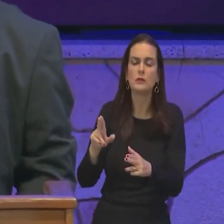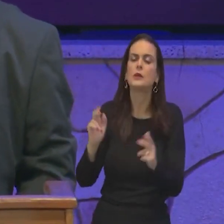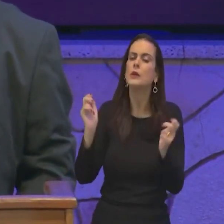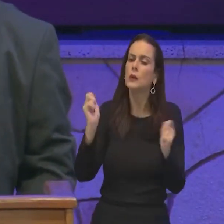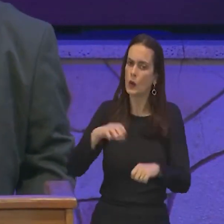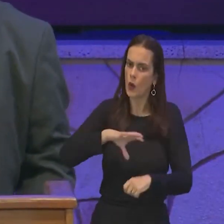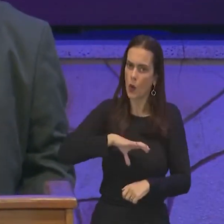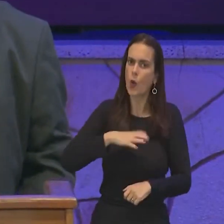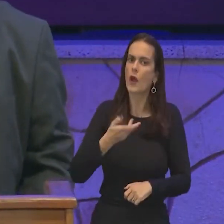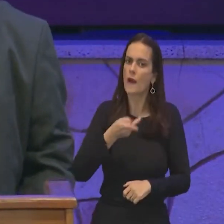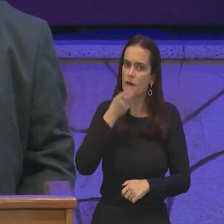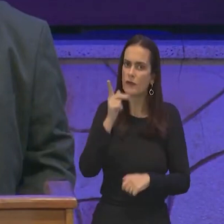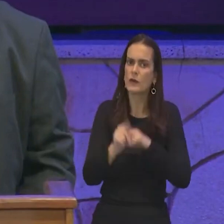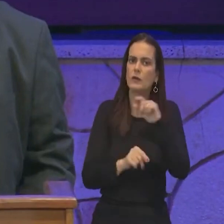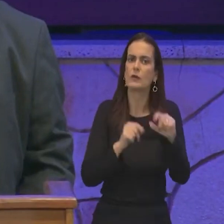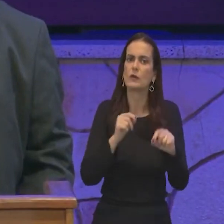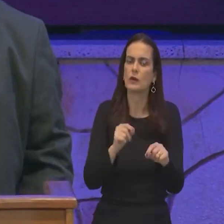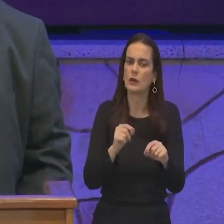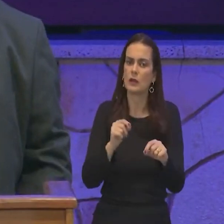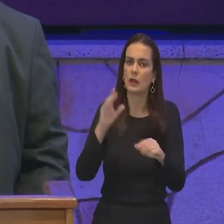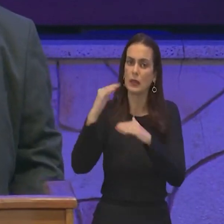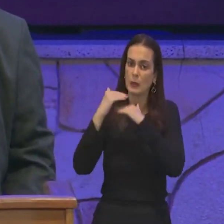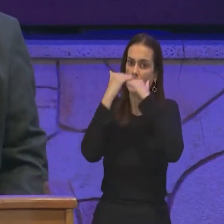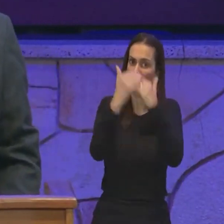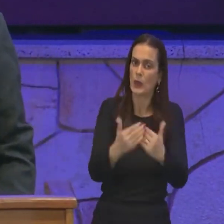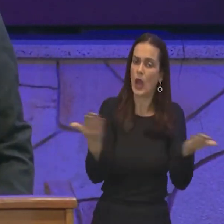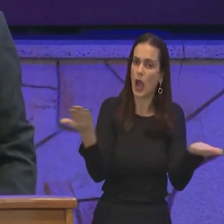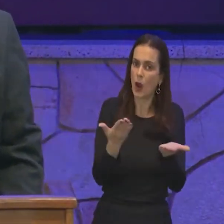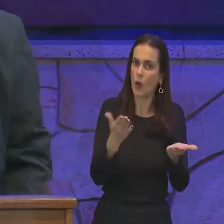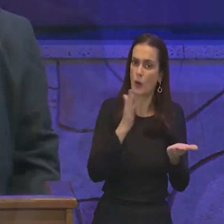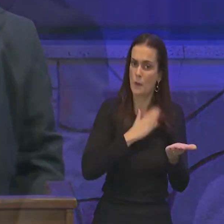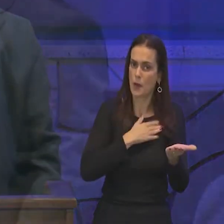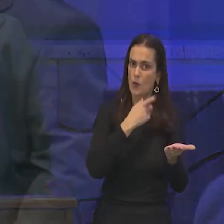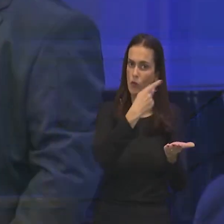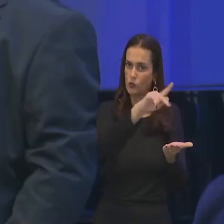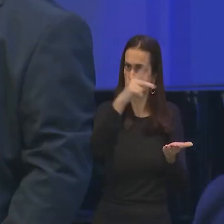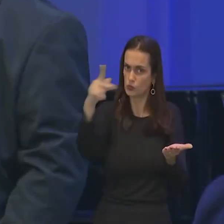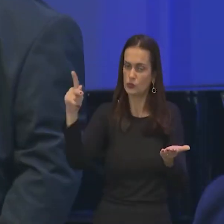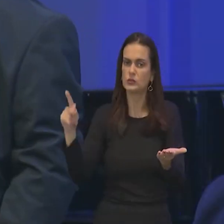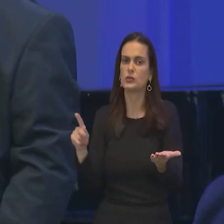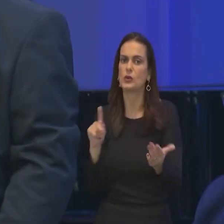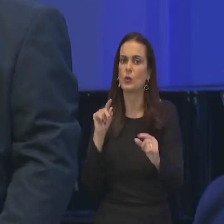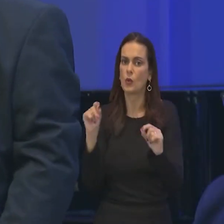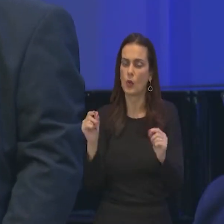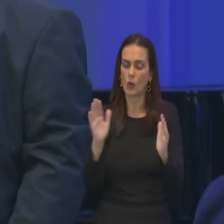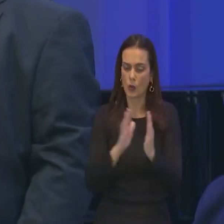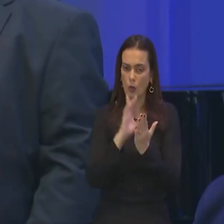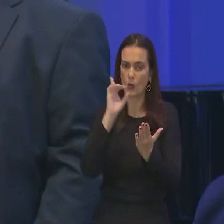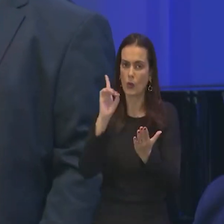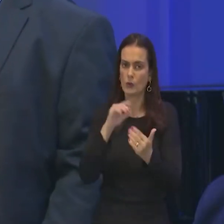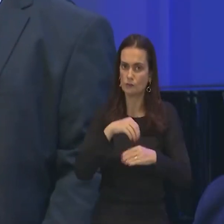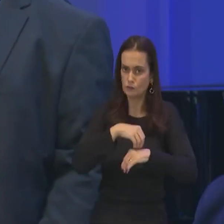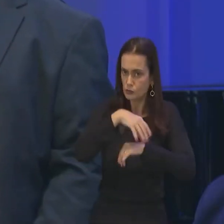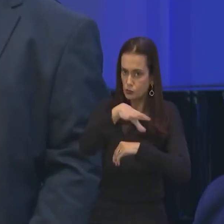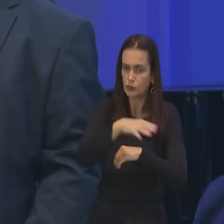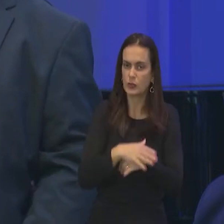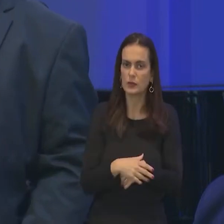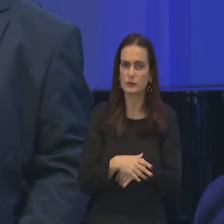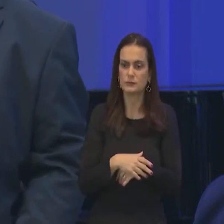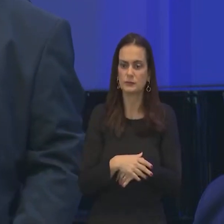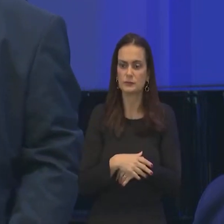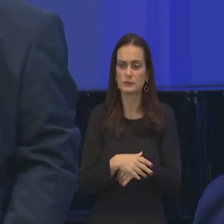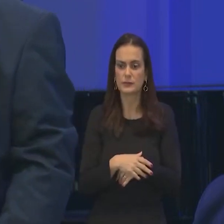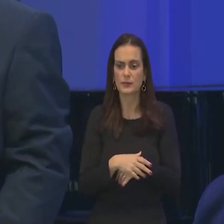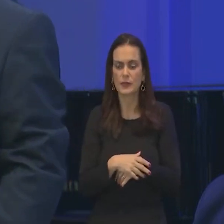de Jesus que esta palavra é a palavra de Deus para o meu e o seu coração neste momento, diante desta palavra, onde este mundo está tão